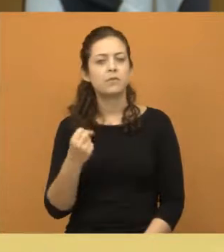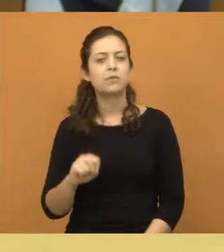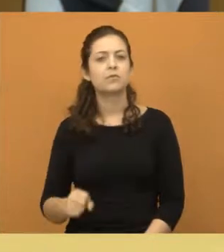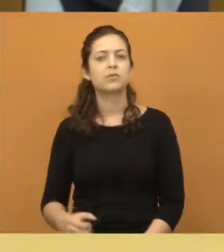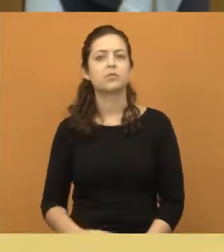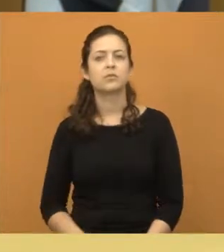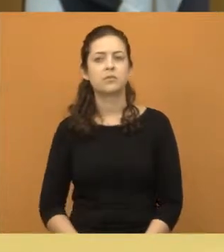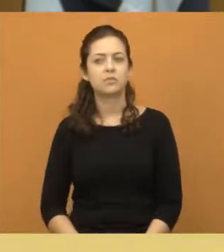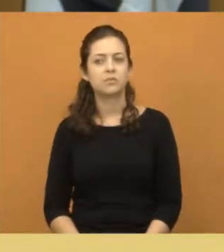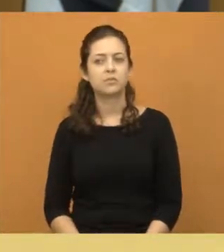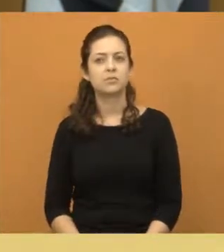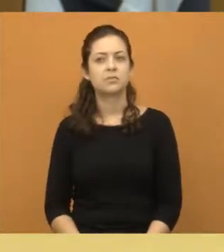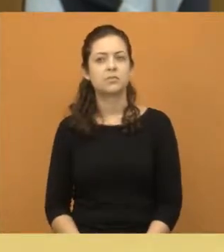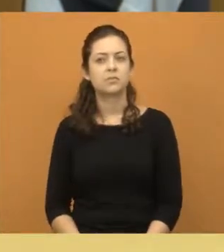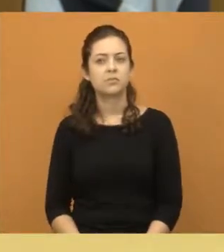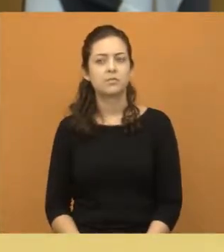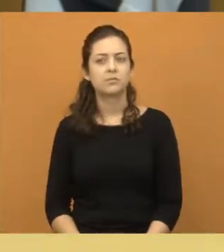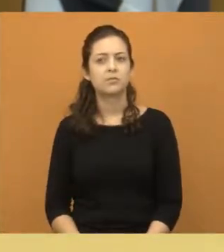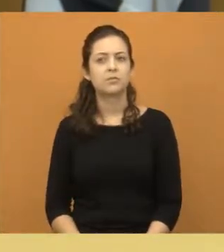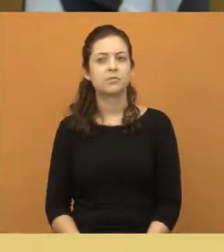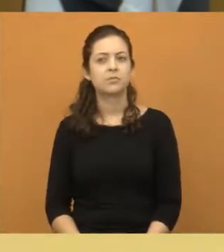no SAI,